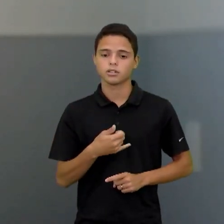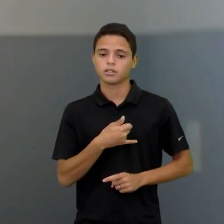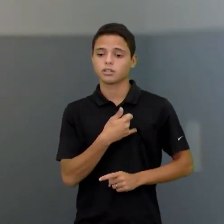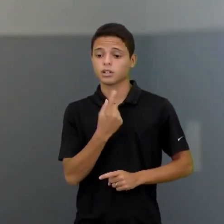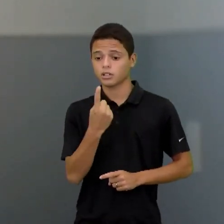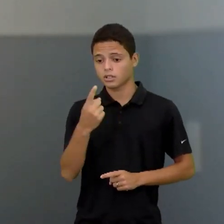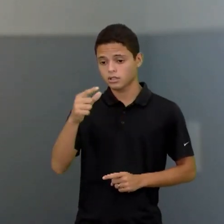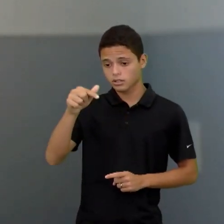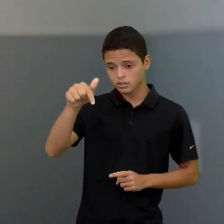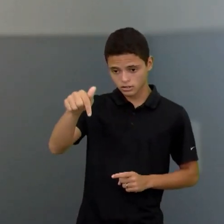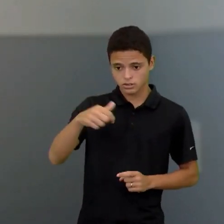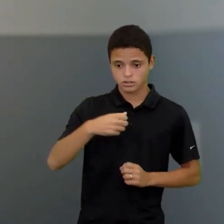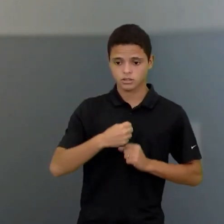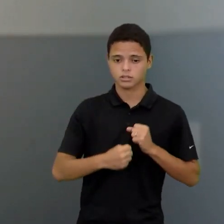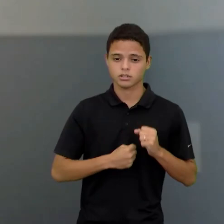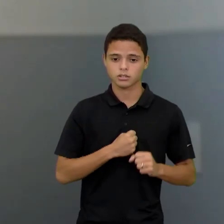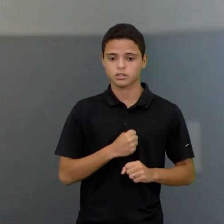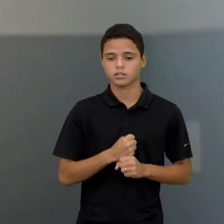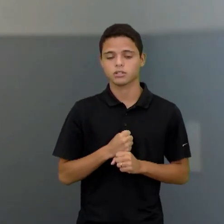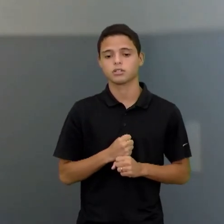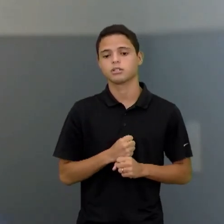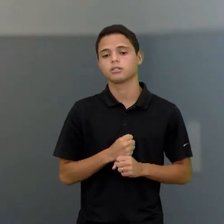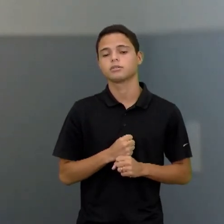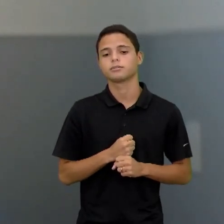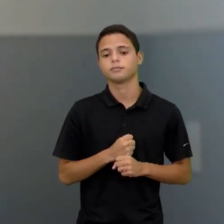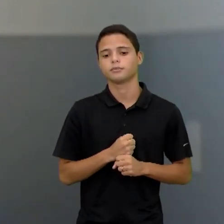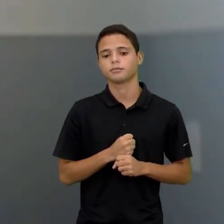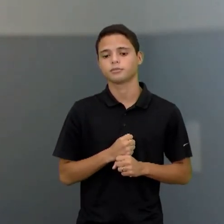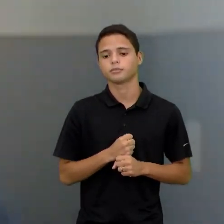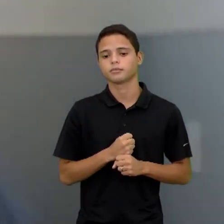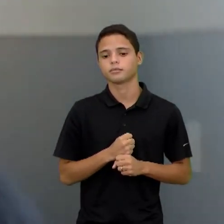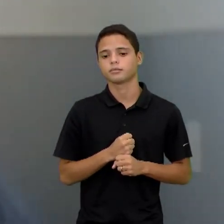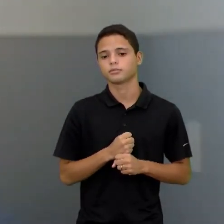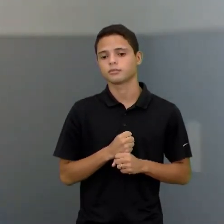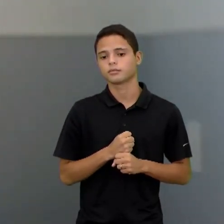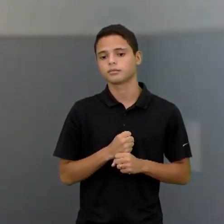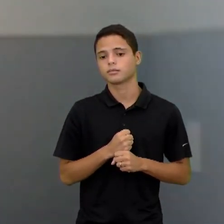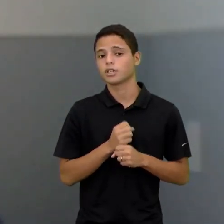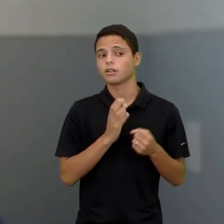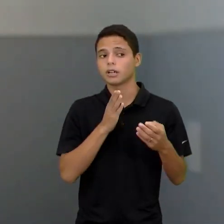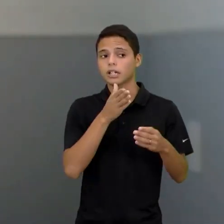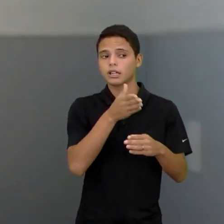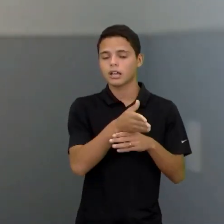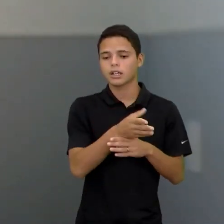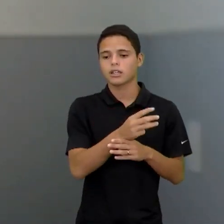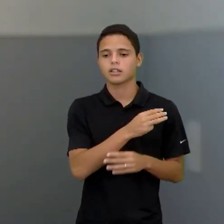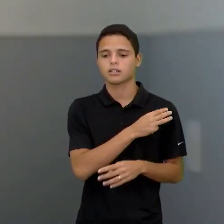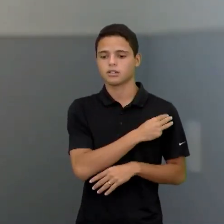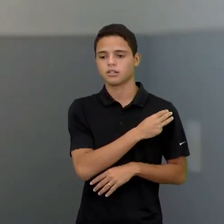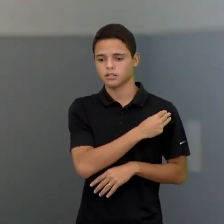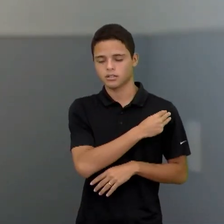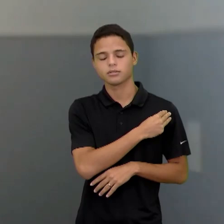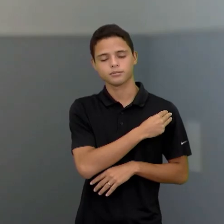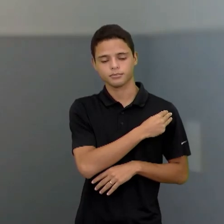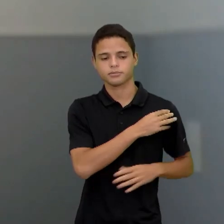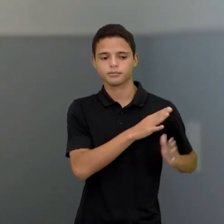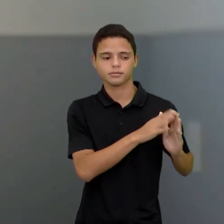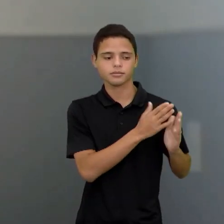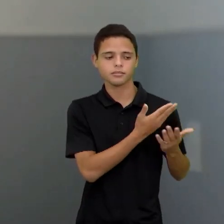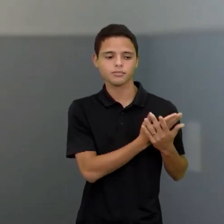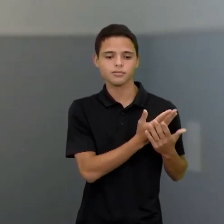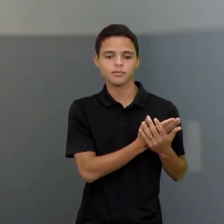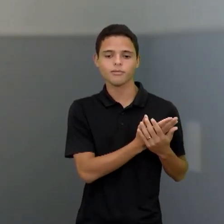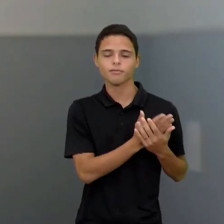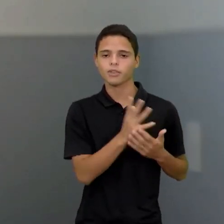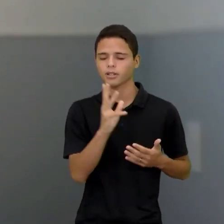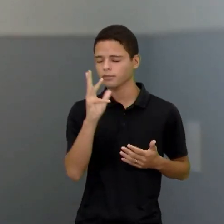17 anos, estava ali para entrar no 3º ano do ensino médio, né?